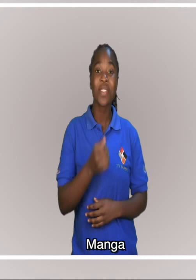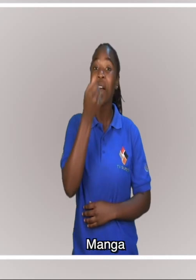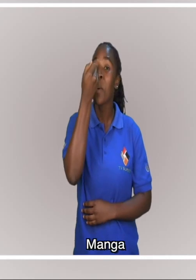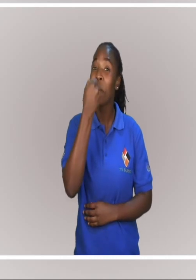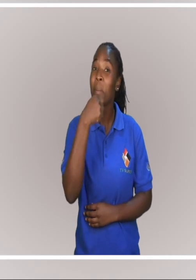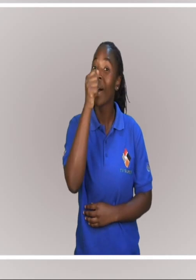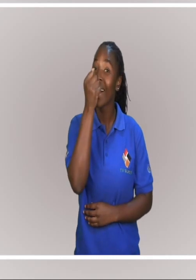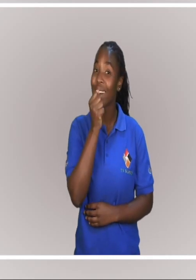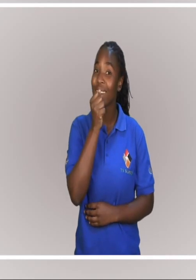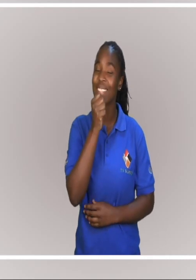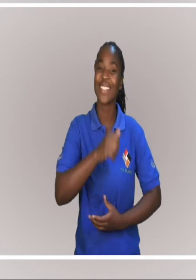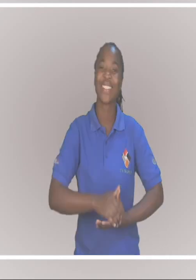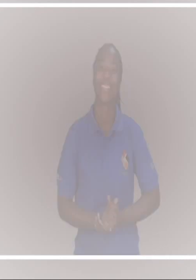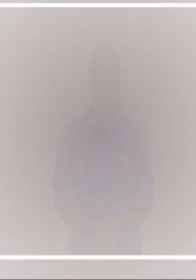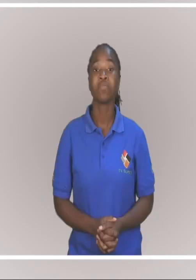manga.